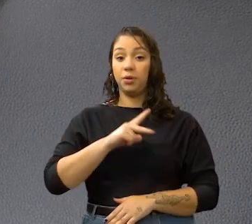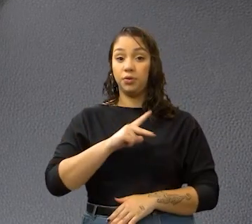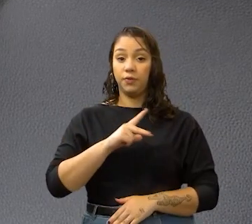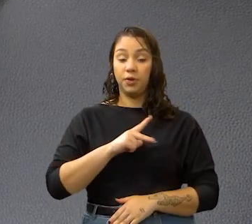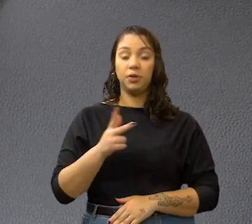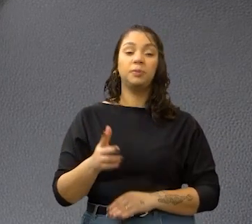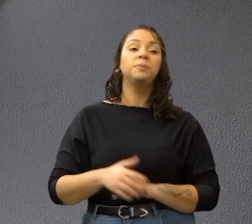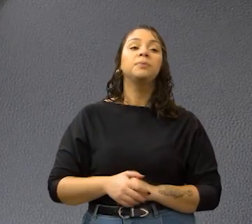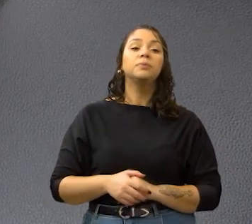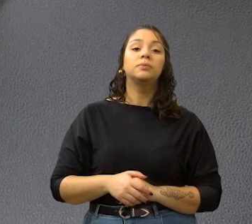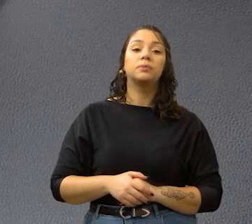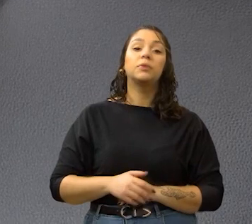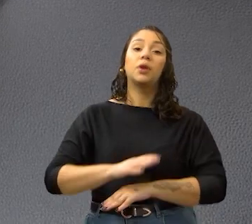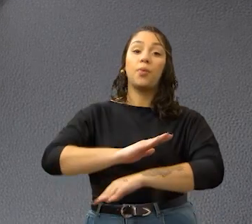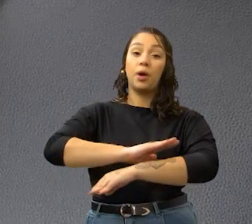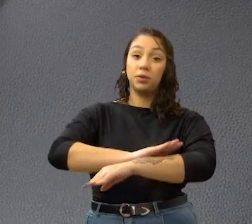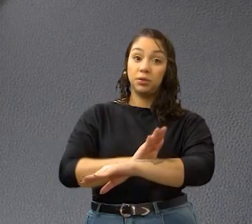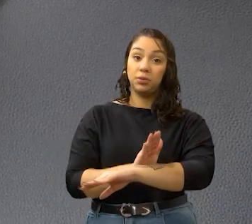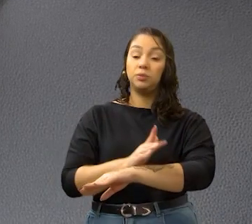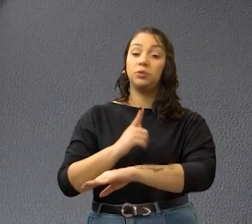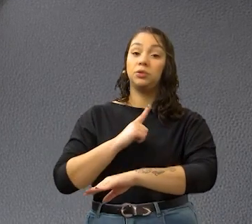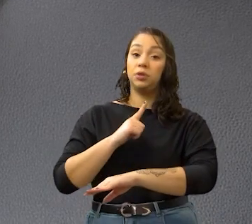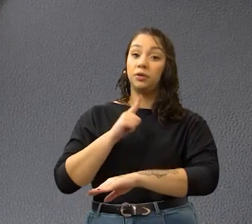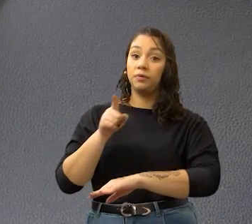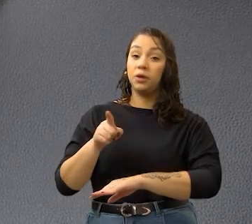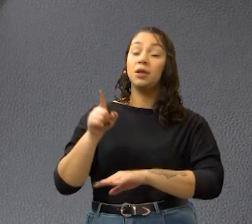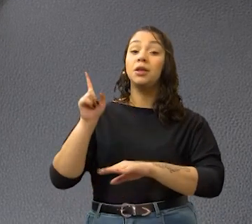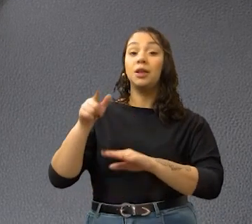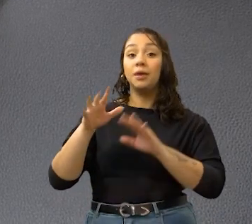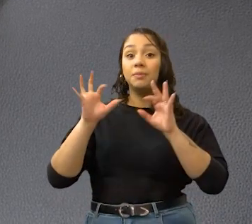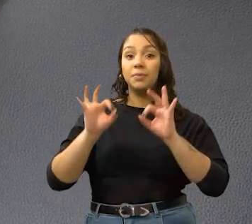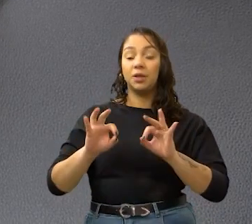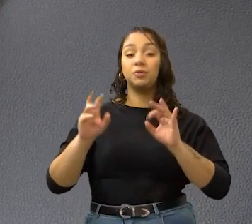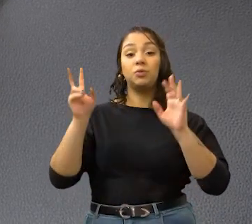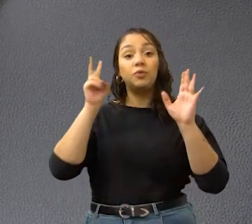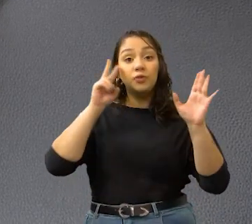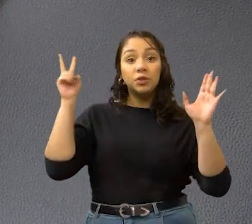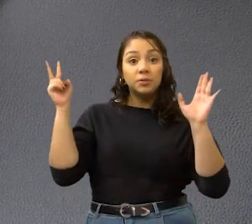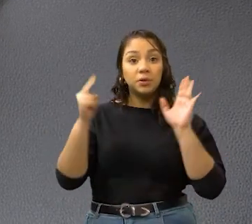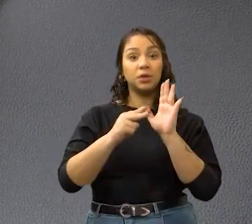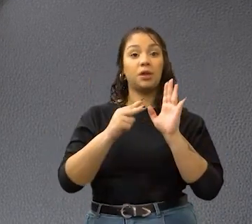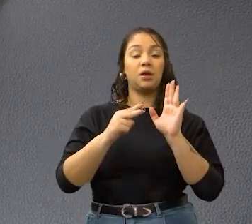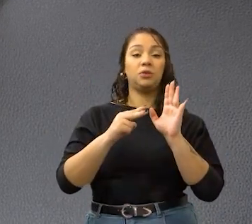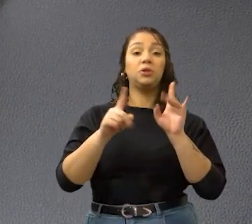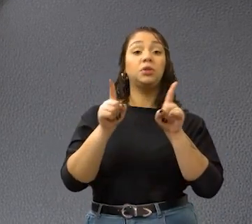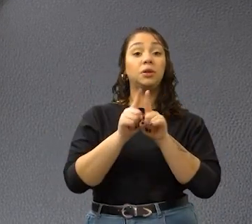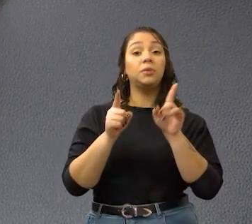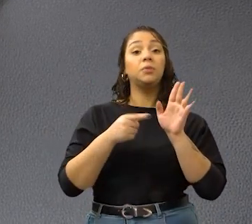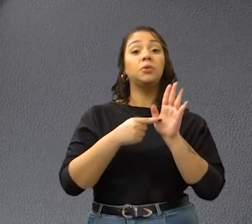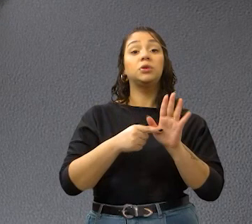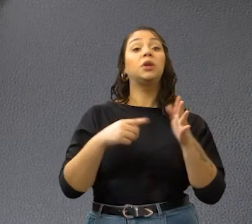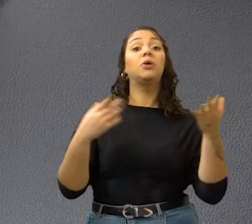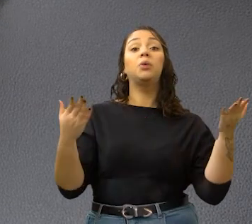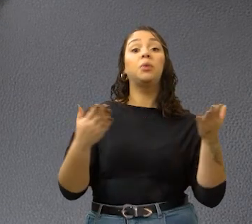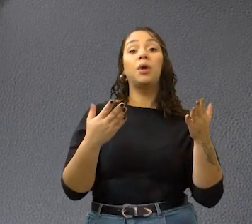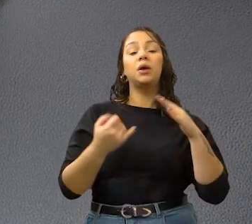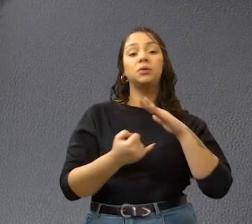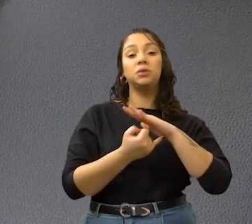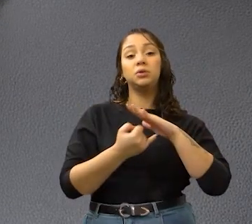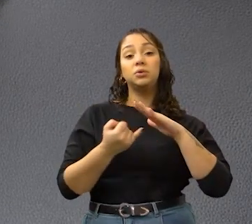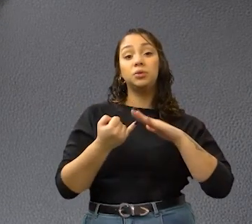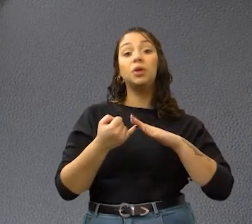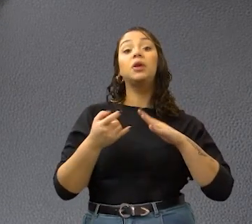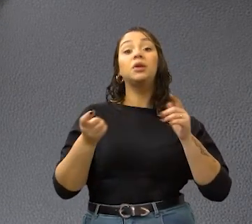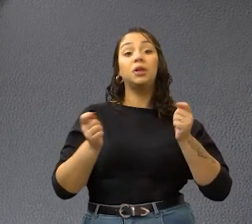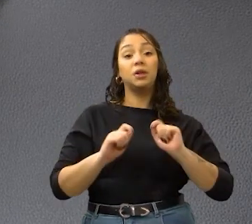instituição privada. E eu acho que, nesse caso, é dar visibilidade e também mostrar quais são os